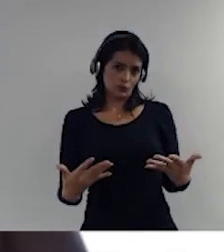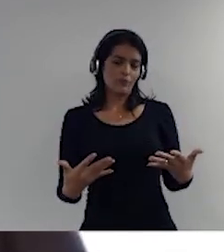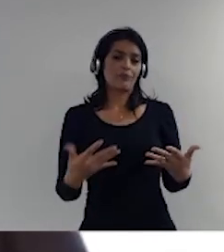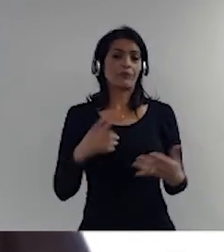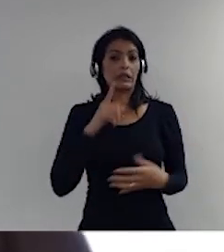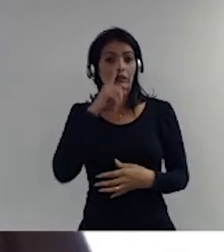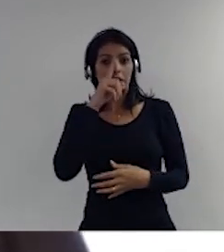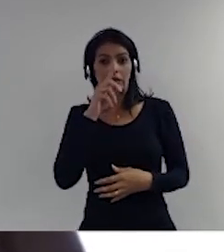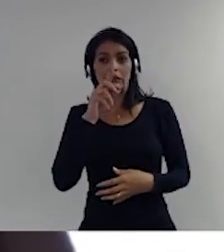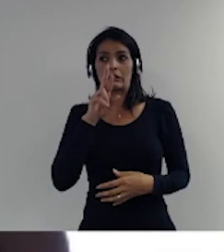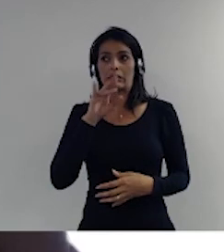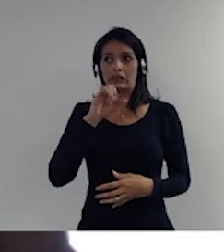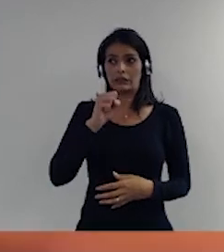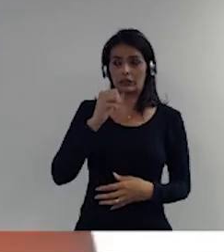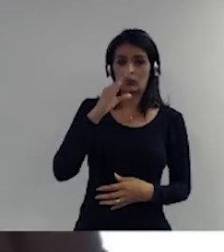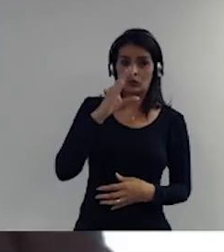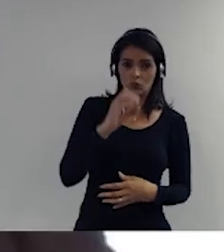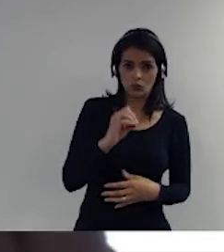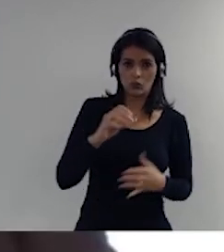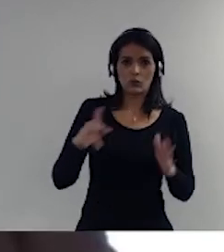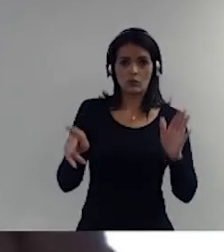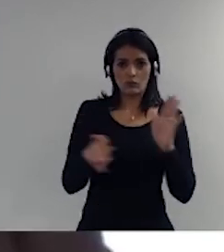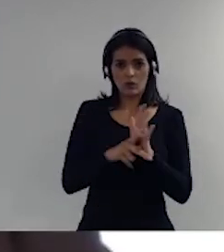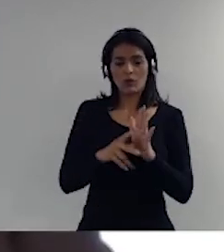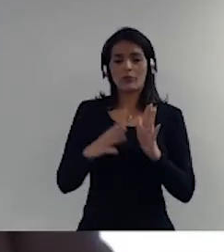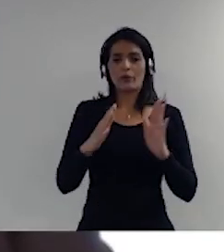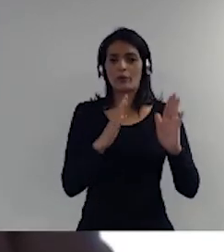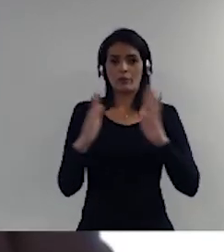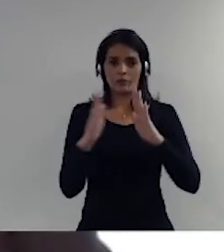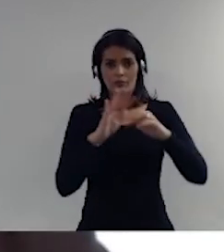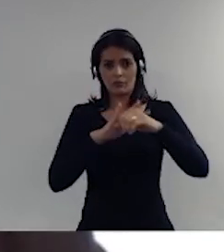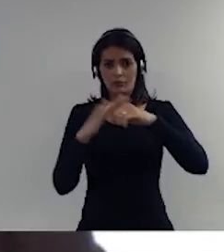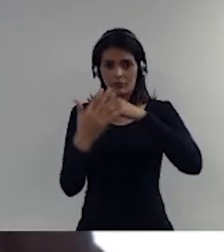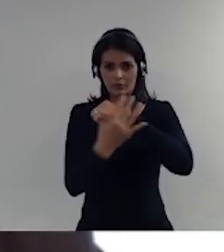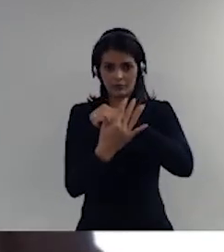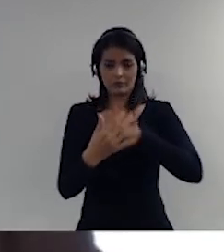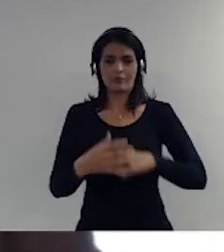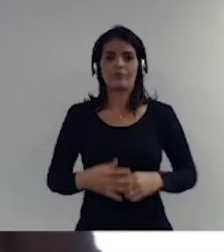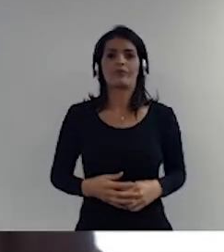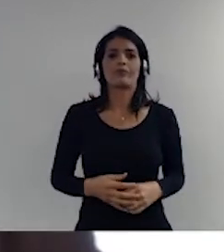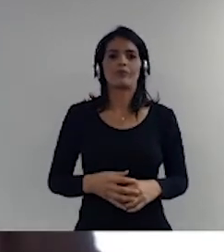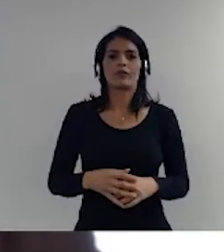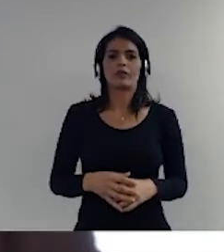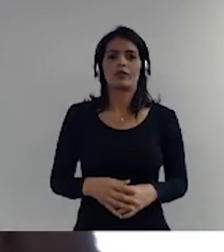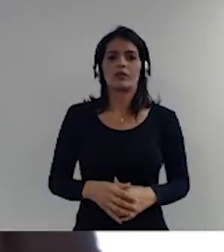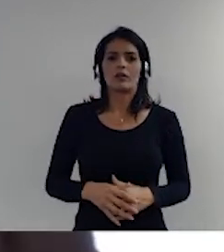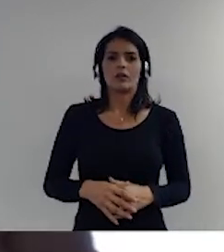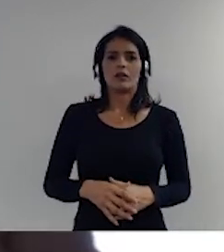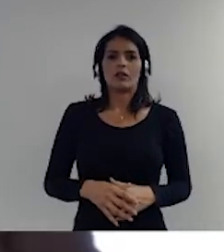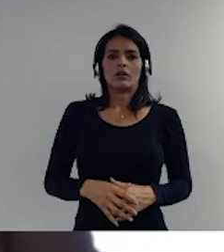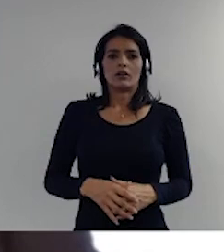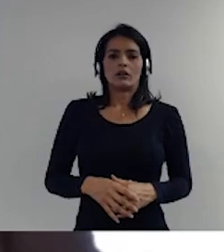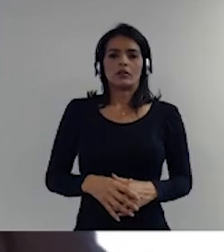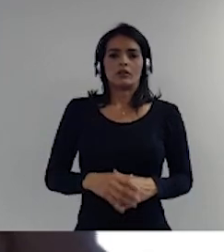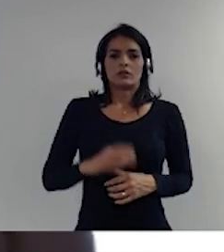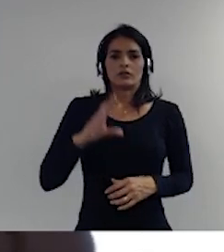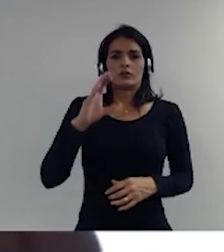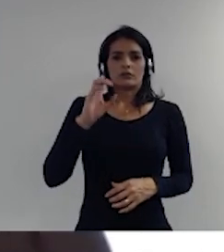riscos advindos dessa situação da pandemia do novo